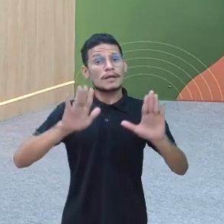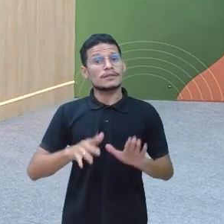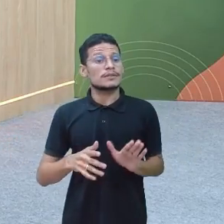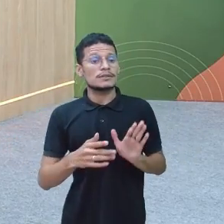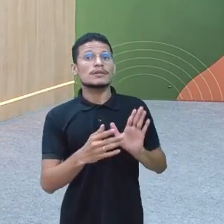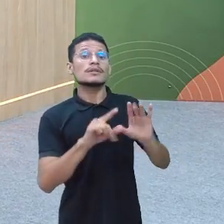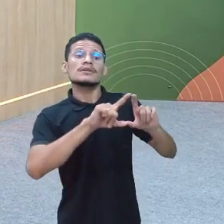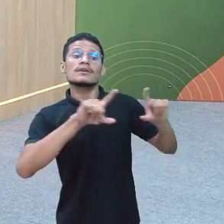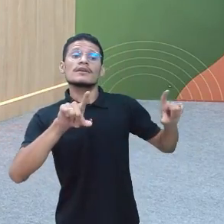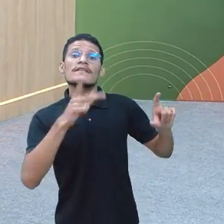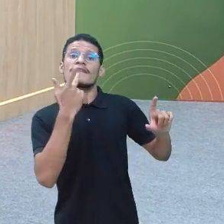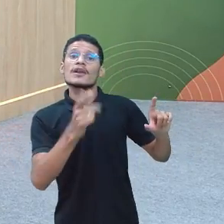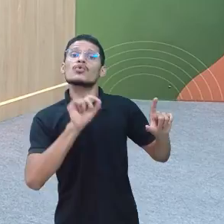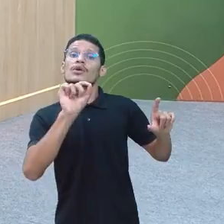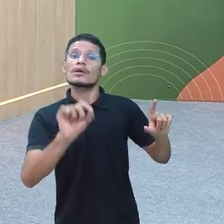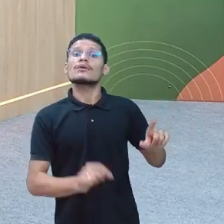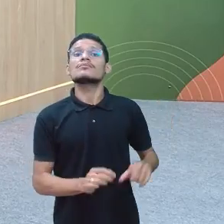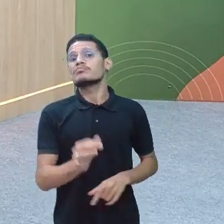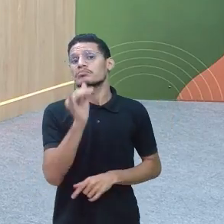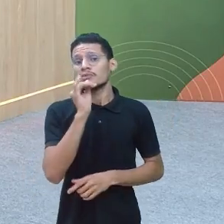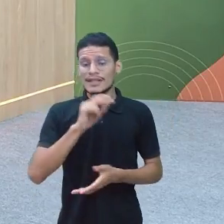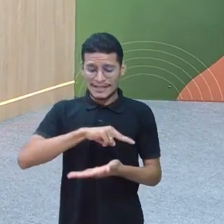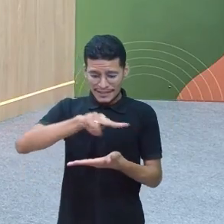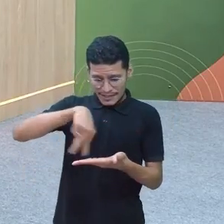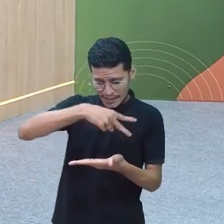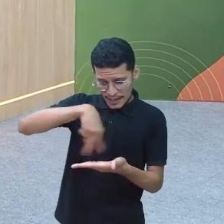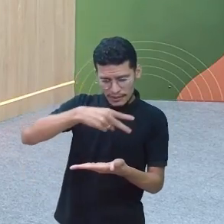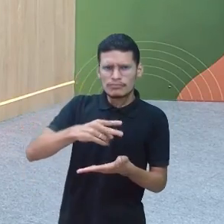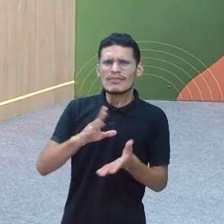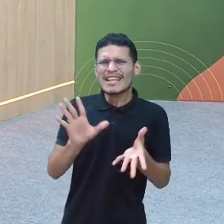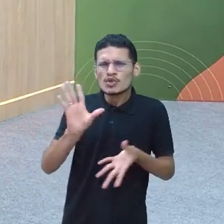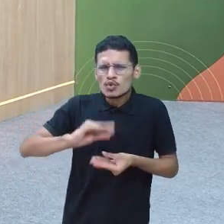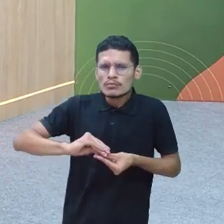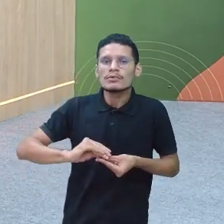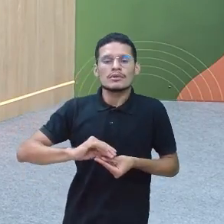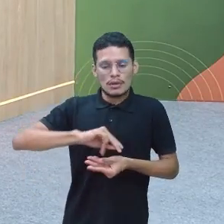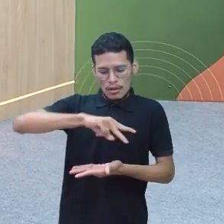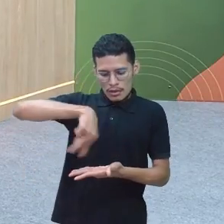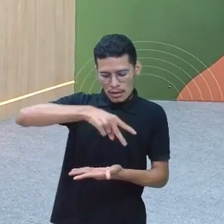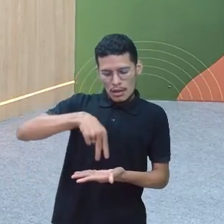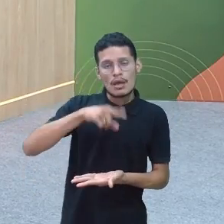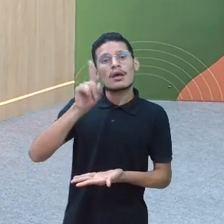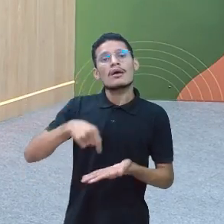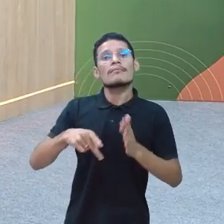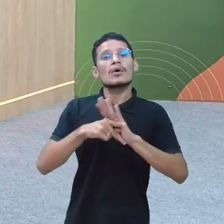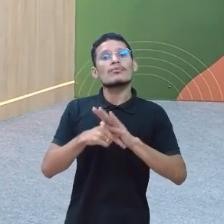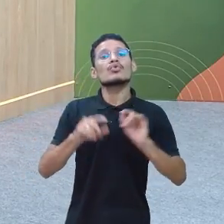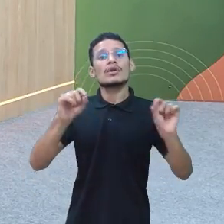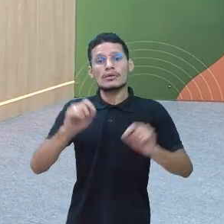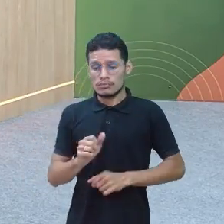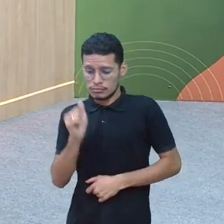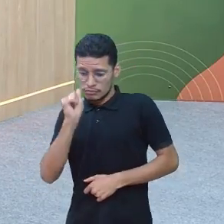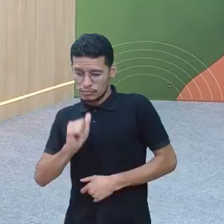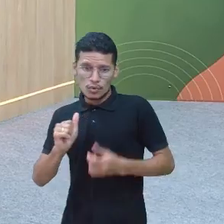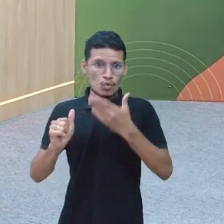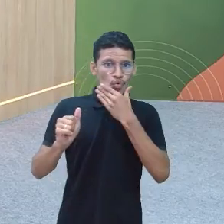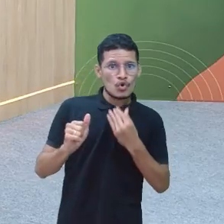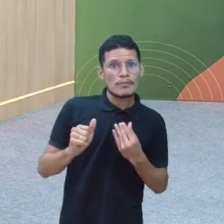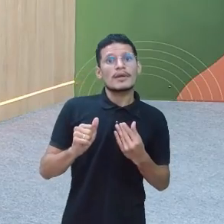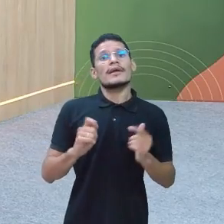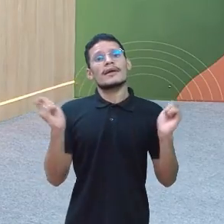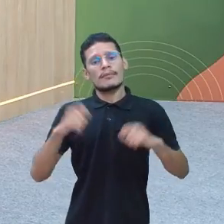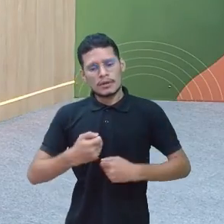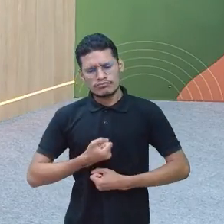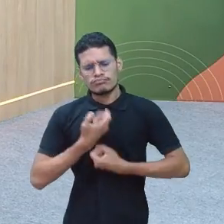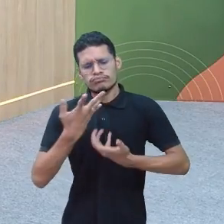dizer aqui, nada mais é do que dança, resumindo, são formas de homens e mulheres se expressarem. Dança